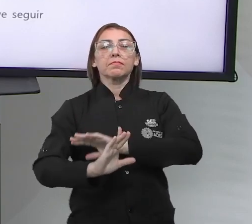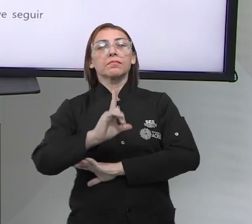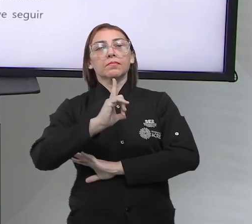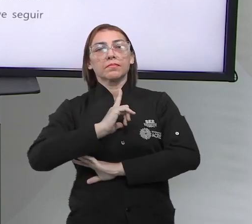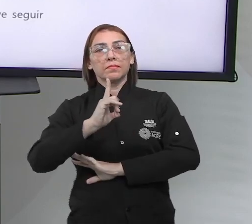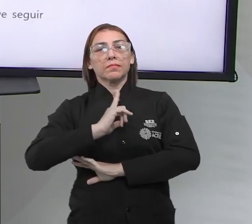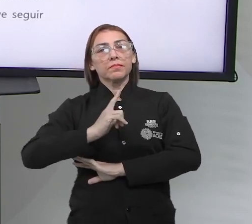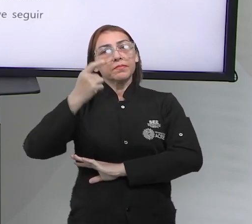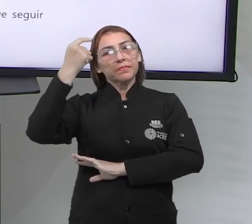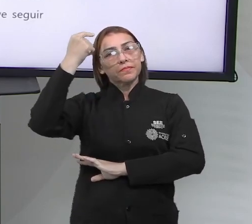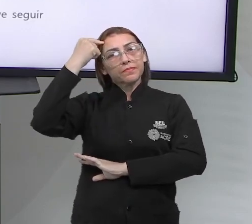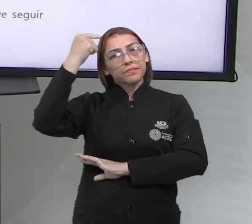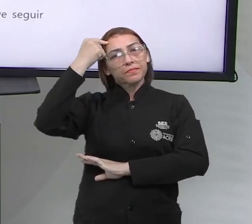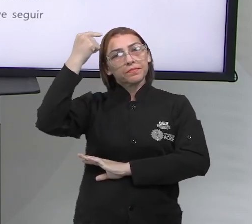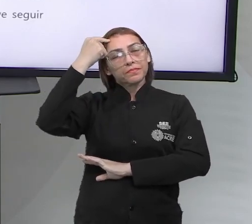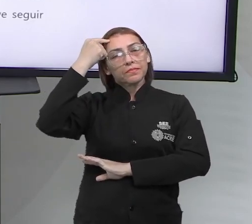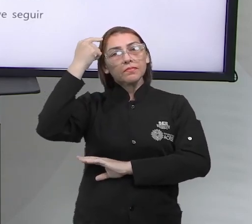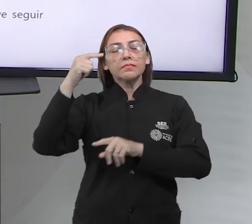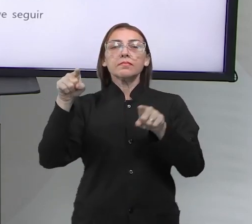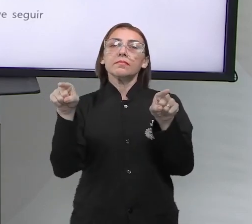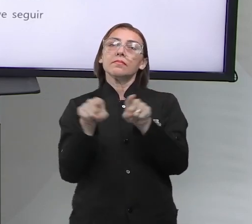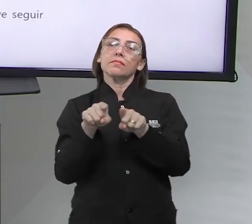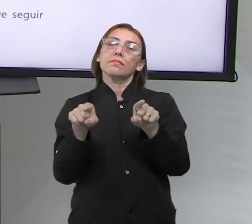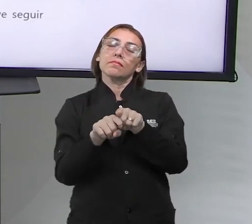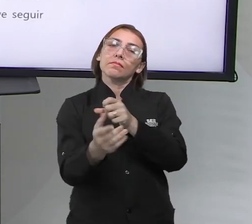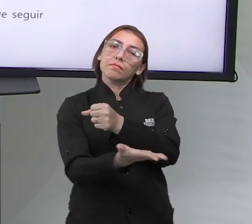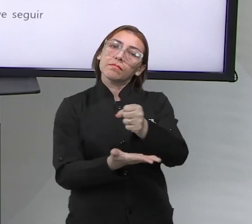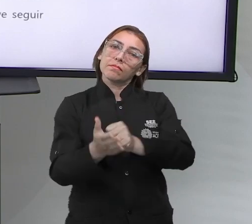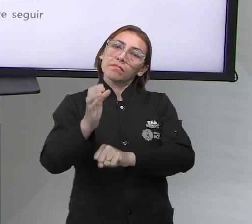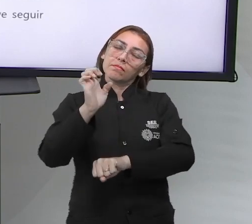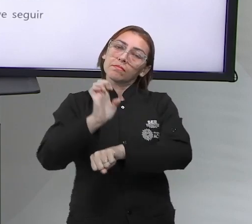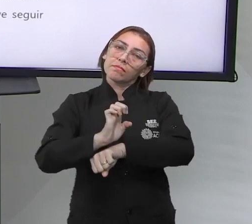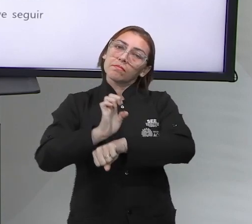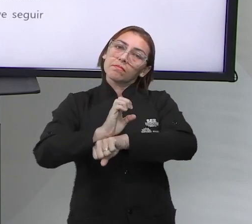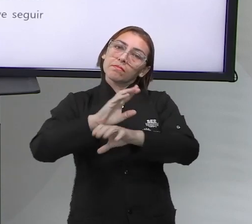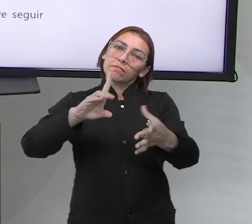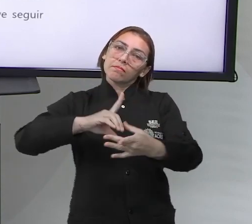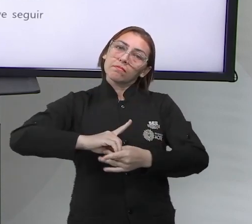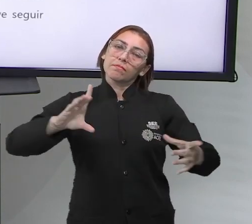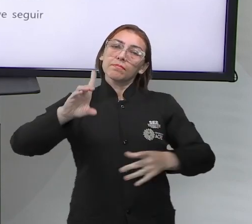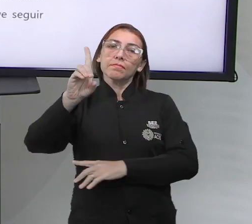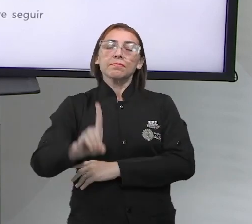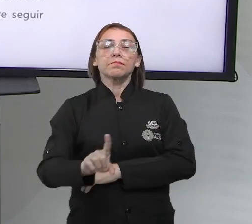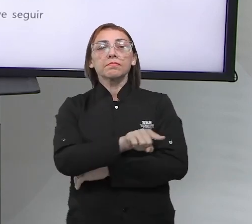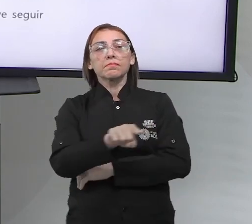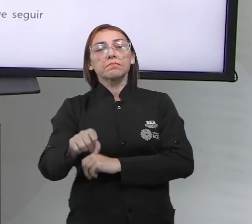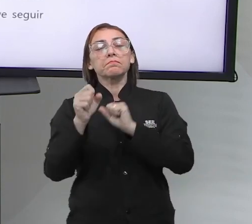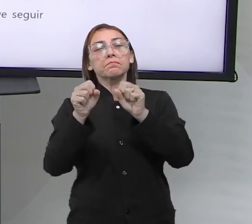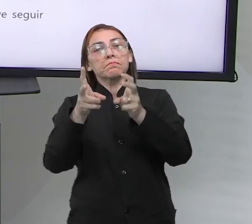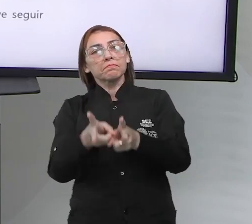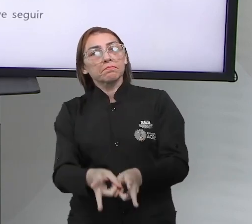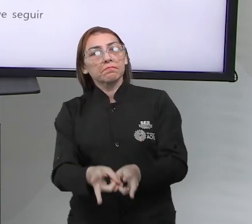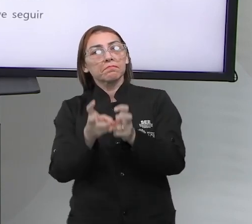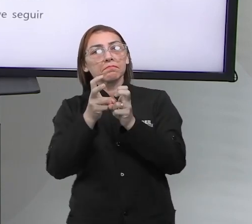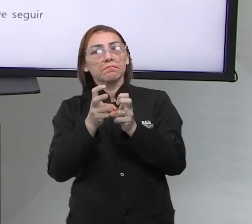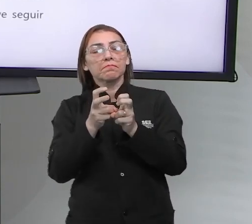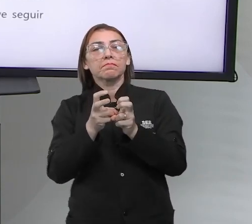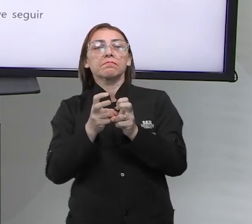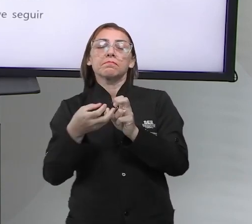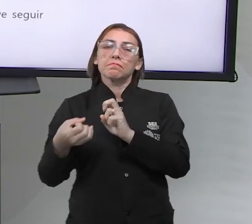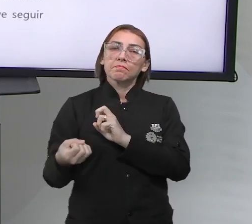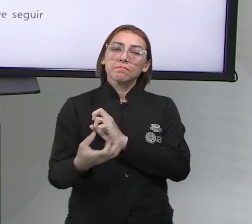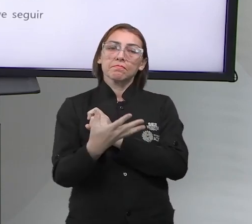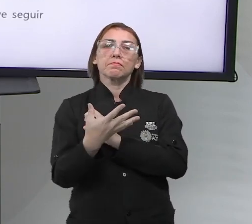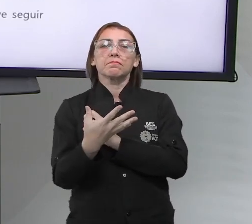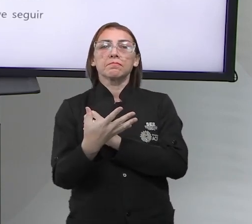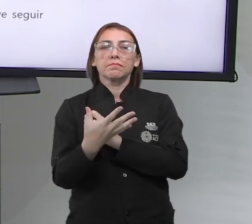uma racionalidade. Até nos princípios do Estado Democrático de Direito, vocês puderam perceber